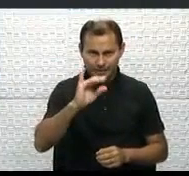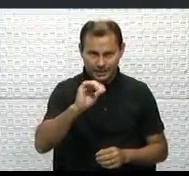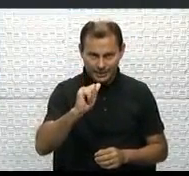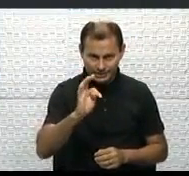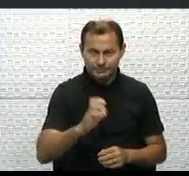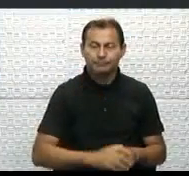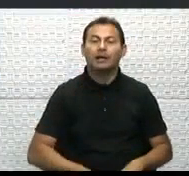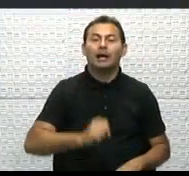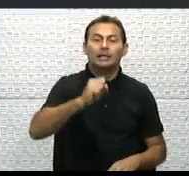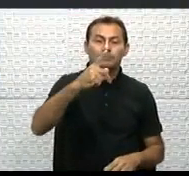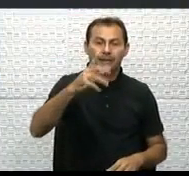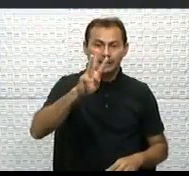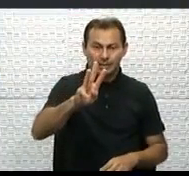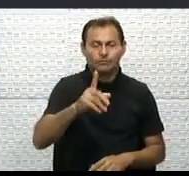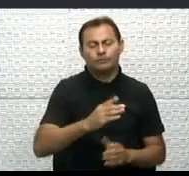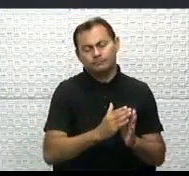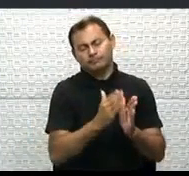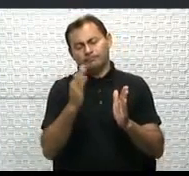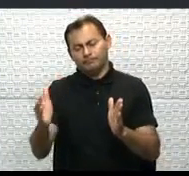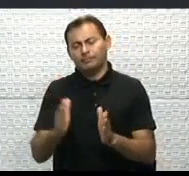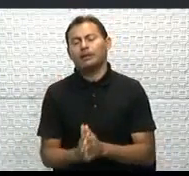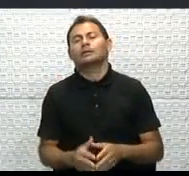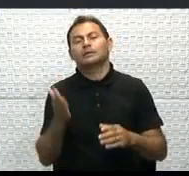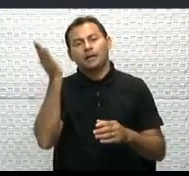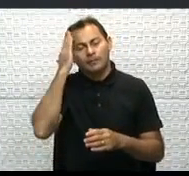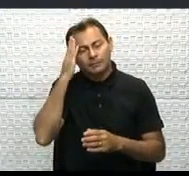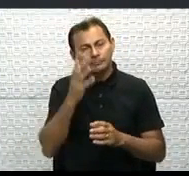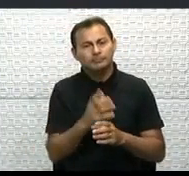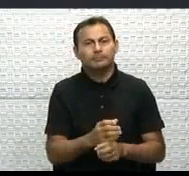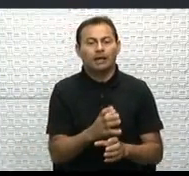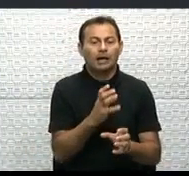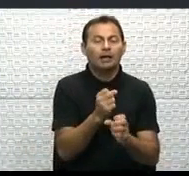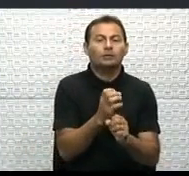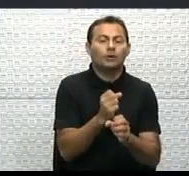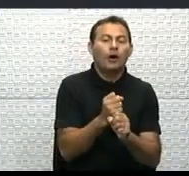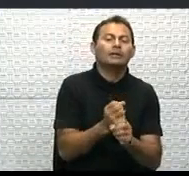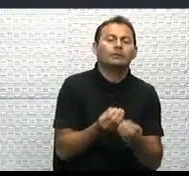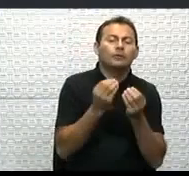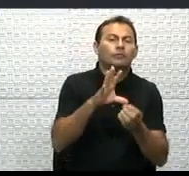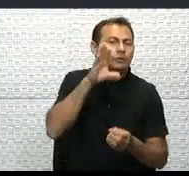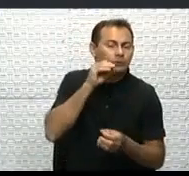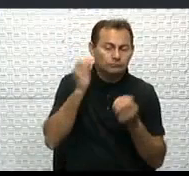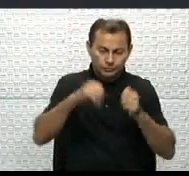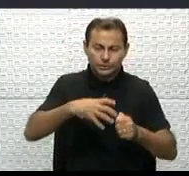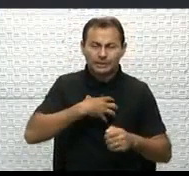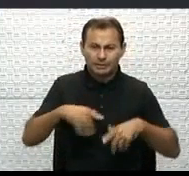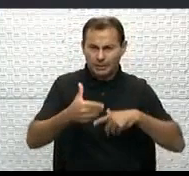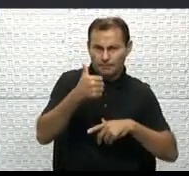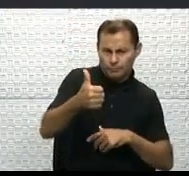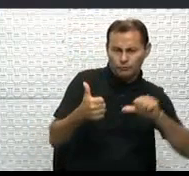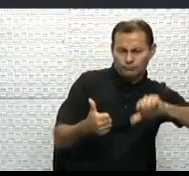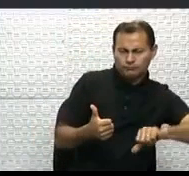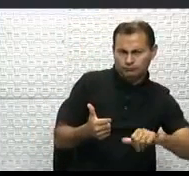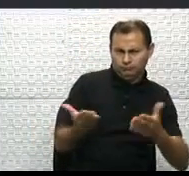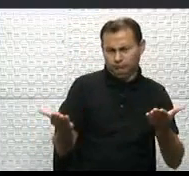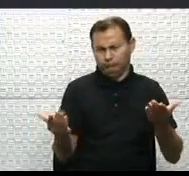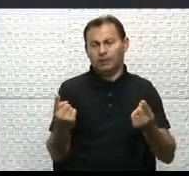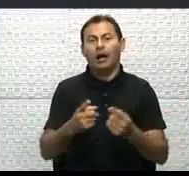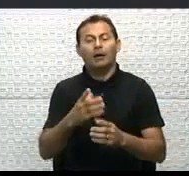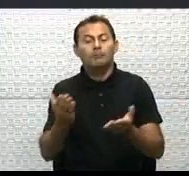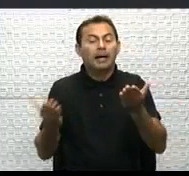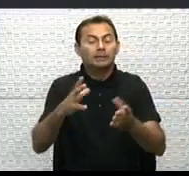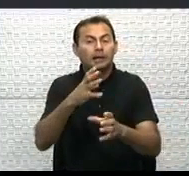Na SP3, você foi adiante, prevendo a nota que um funcionário daria para as condições de trabalho, com base na